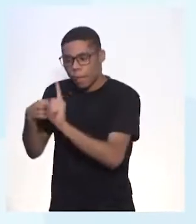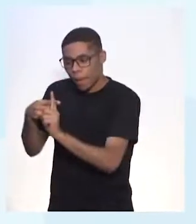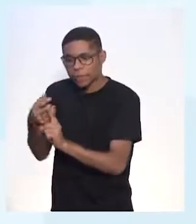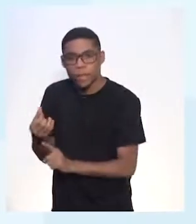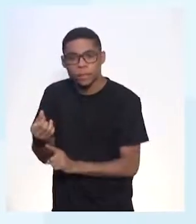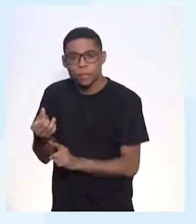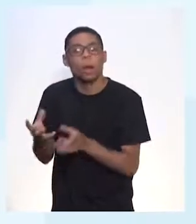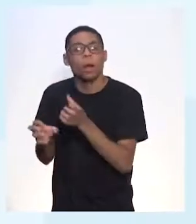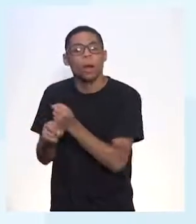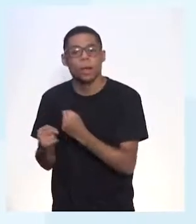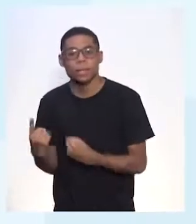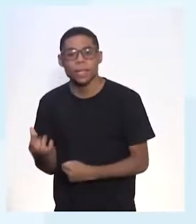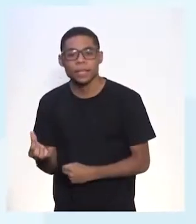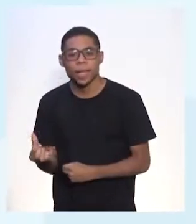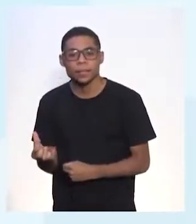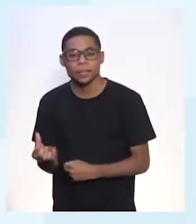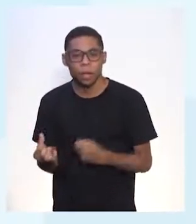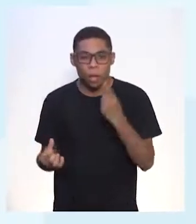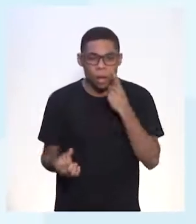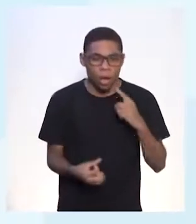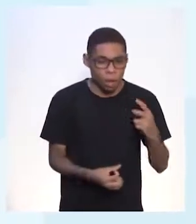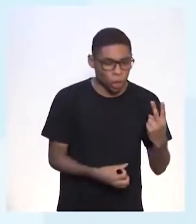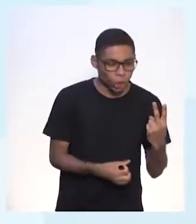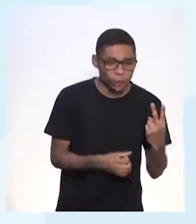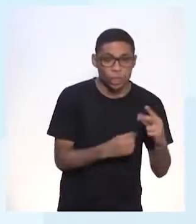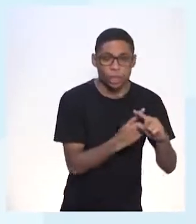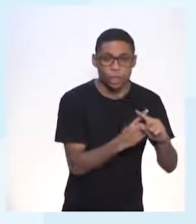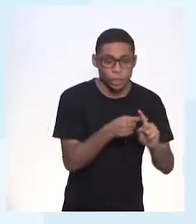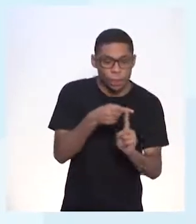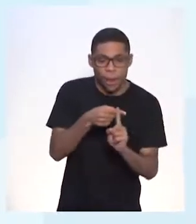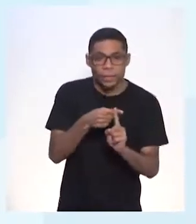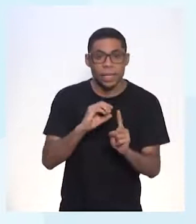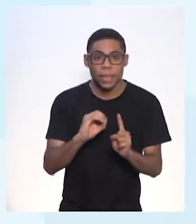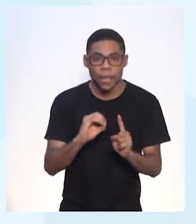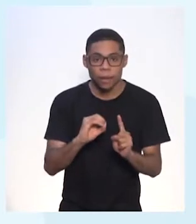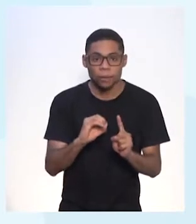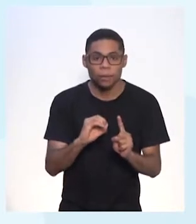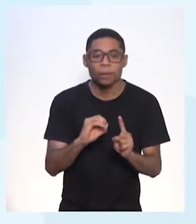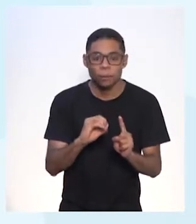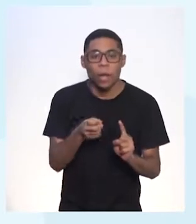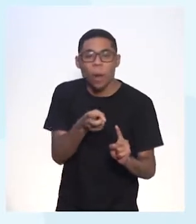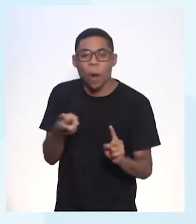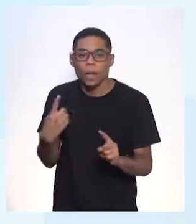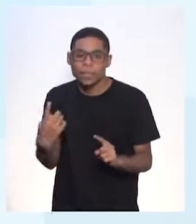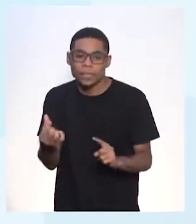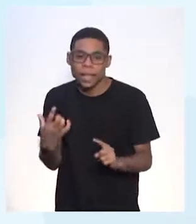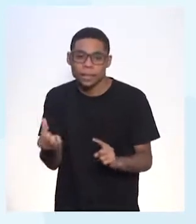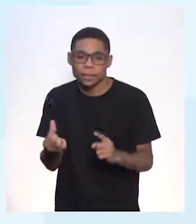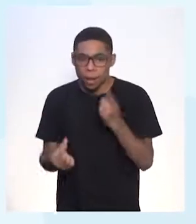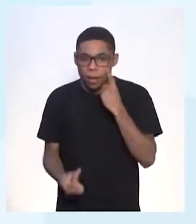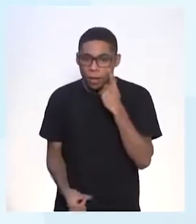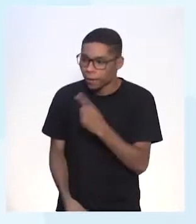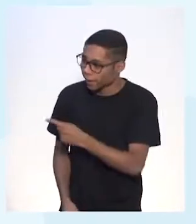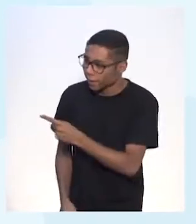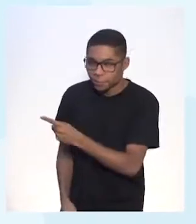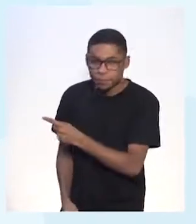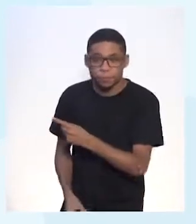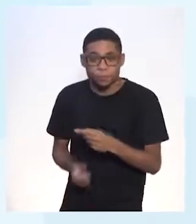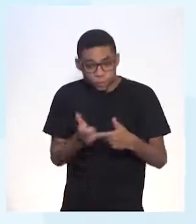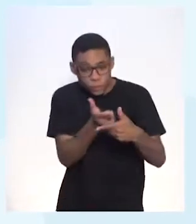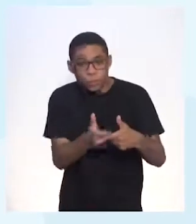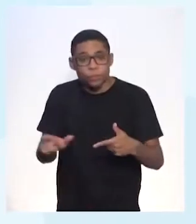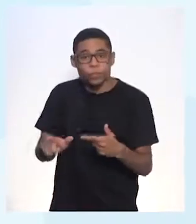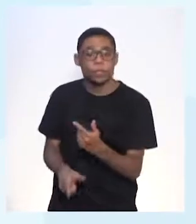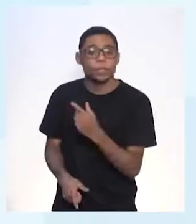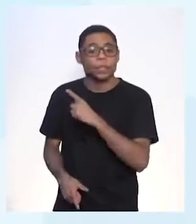2 daria 16? Então, eu encontro aí, ó, a ideia que nós vimos ontem, né, da balança. Dividir os dois